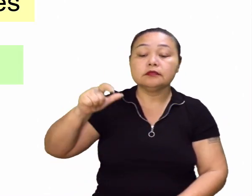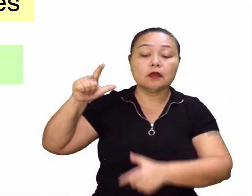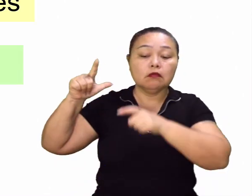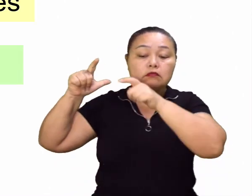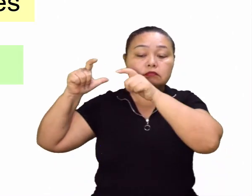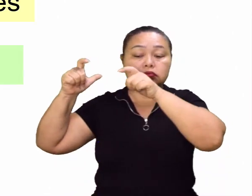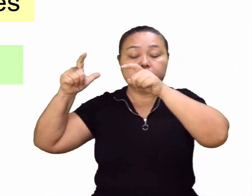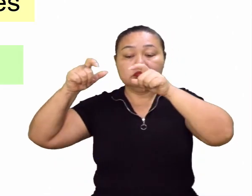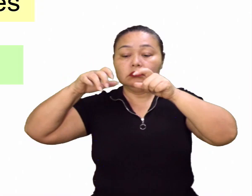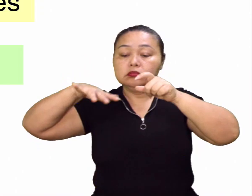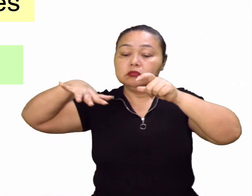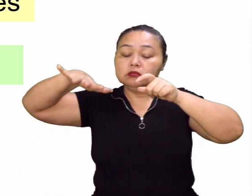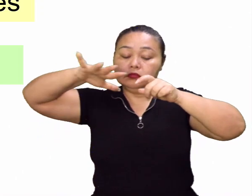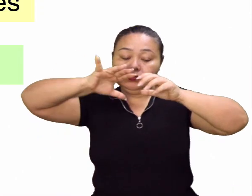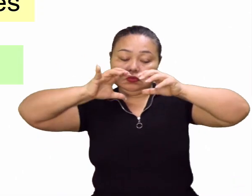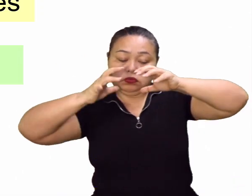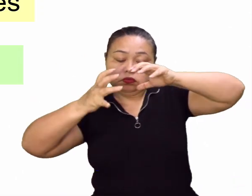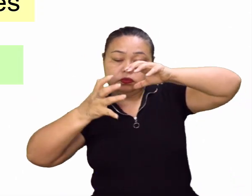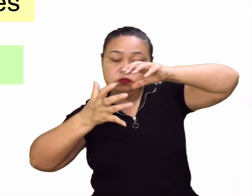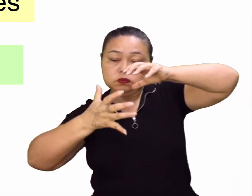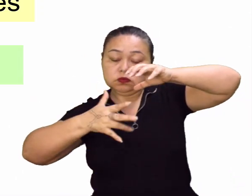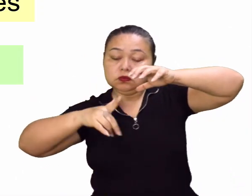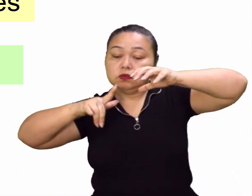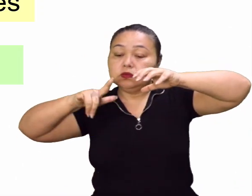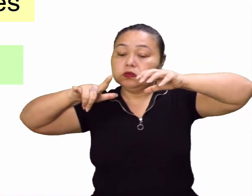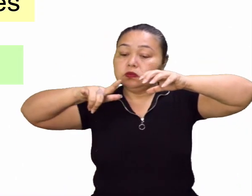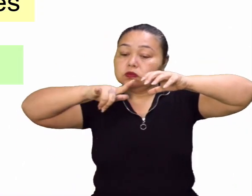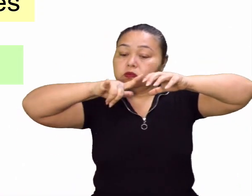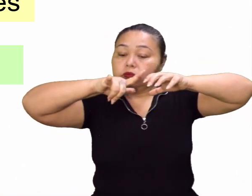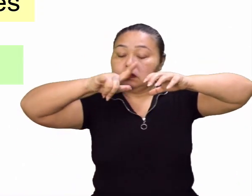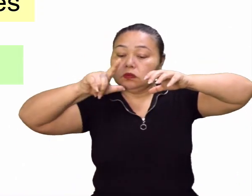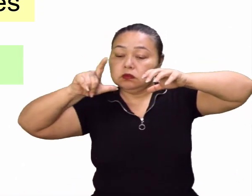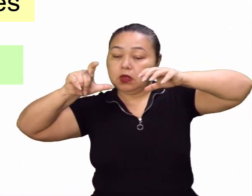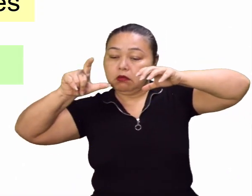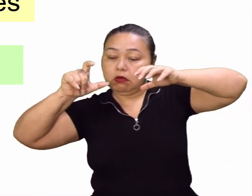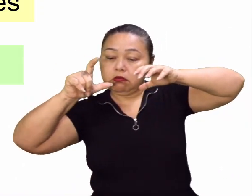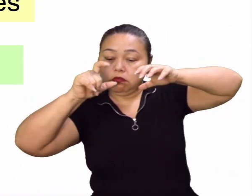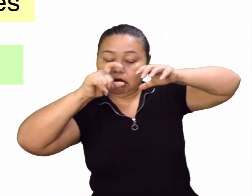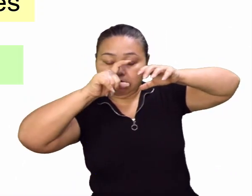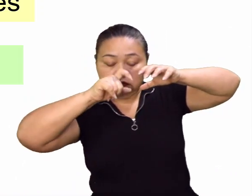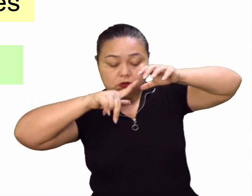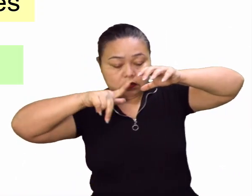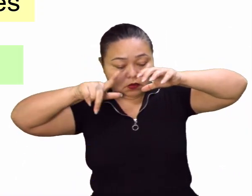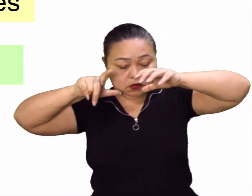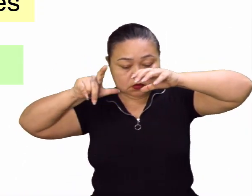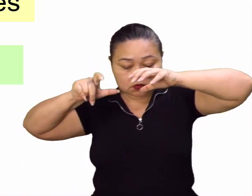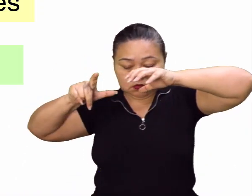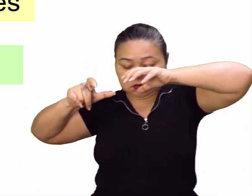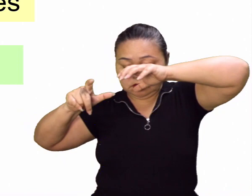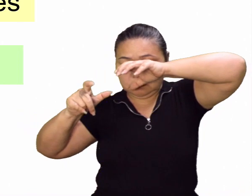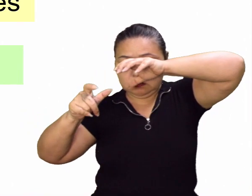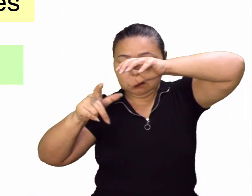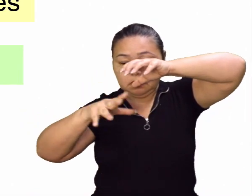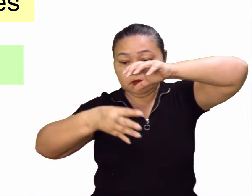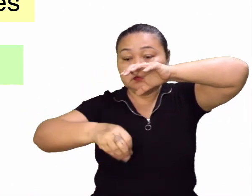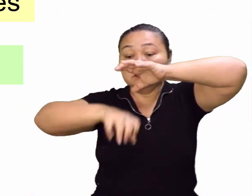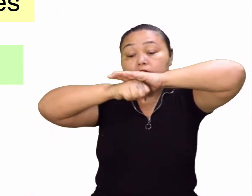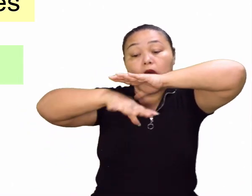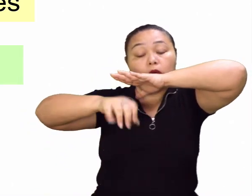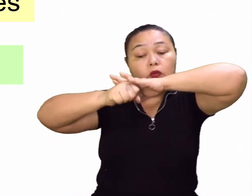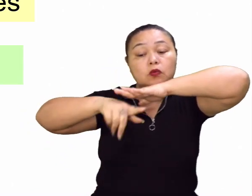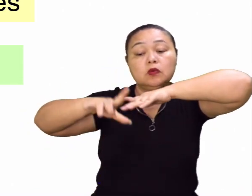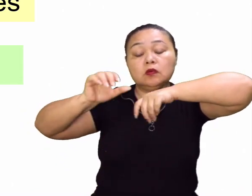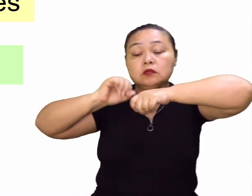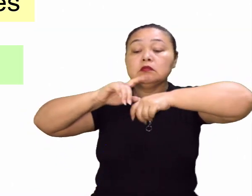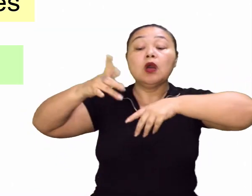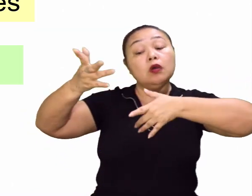É, Ou isso seja, dentro de um avião, tirar várias fotos disso, não é isso? Pode ser hoje até